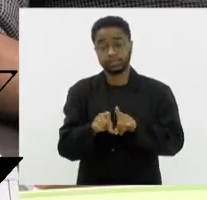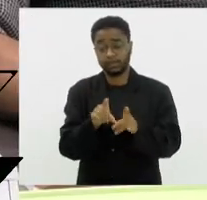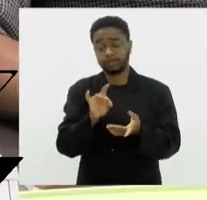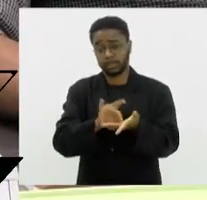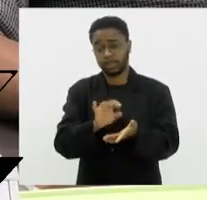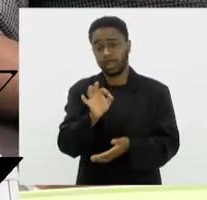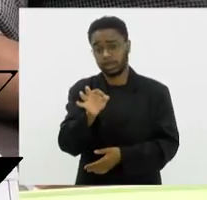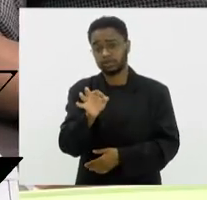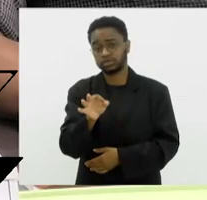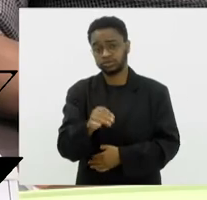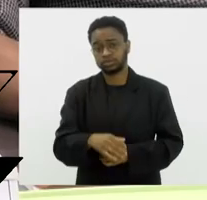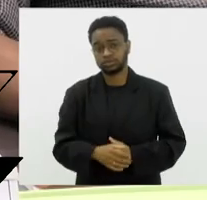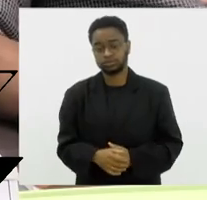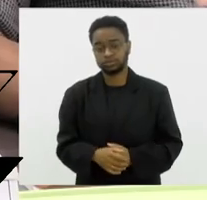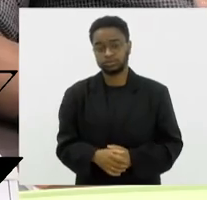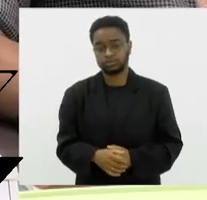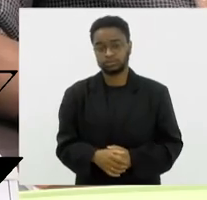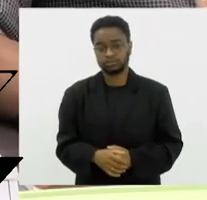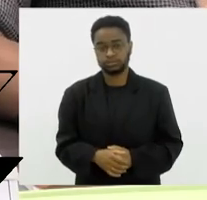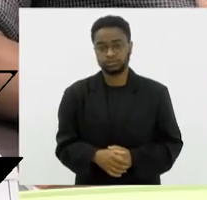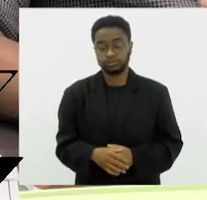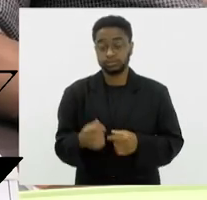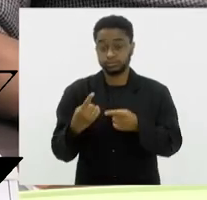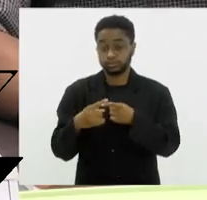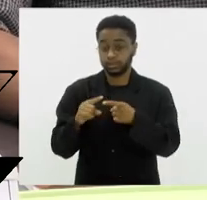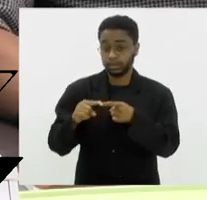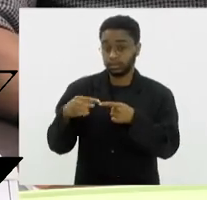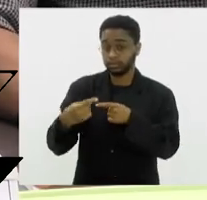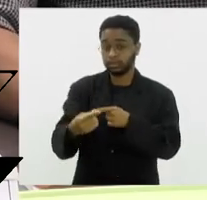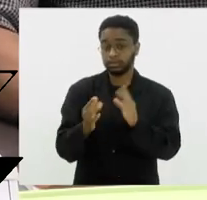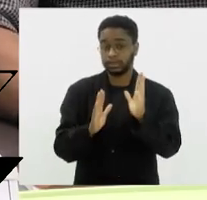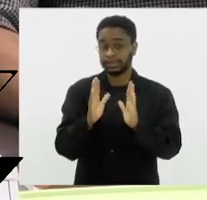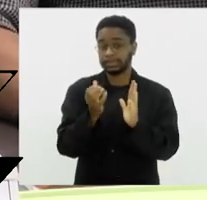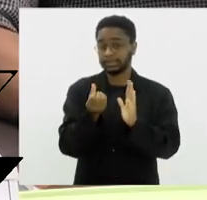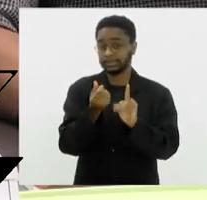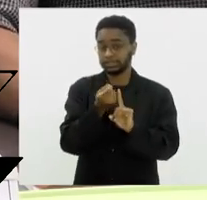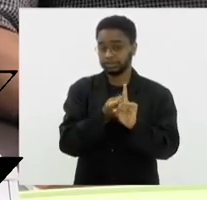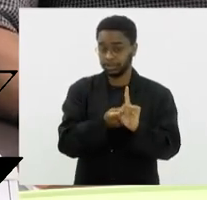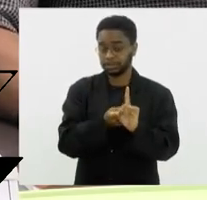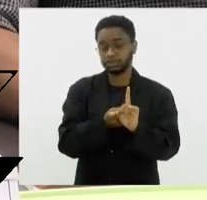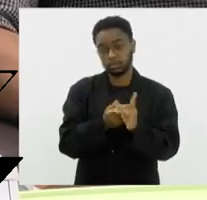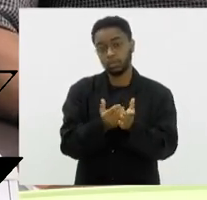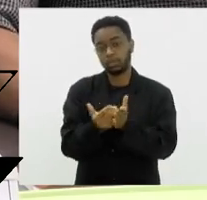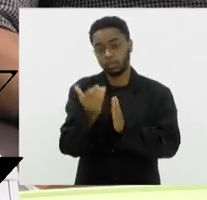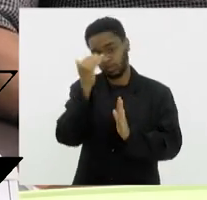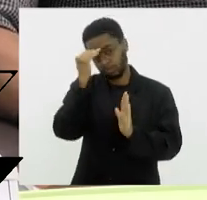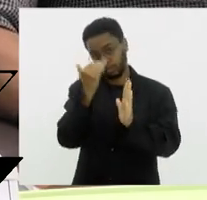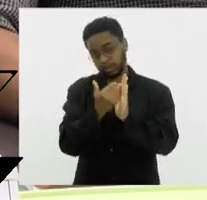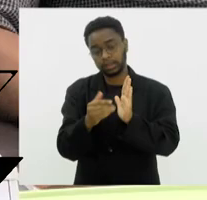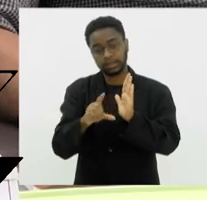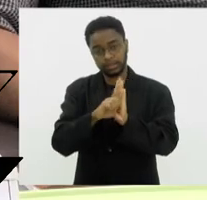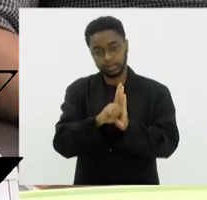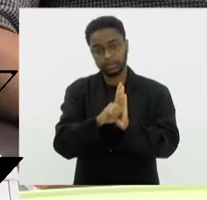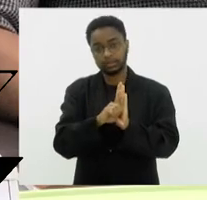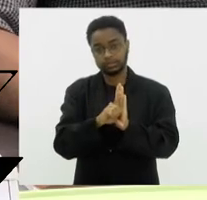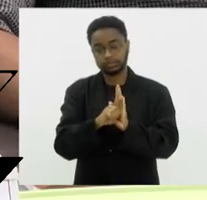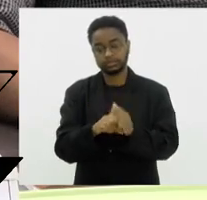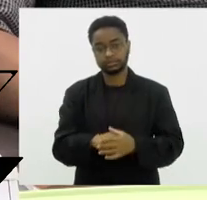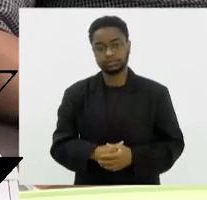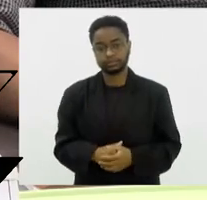isso, estão cumprindo, depois de 6 meses relutando, passaram a cumprir a lei, o Cumpra-se cumpriu o seu